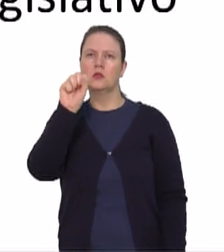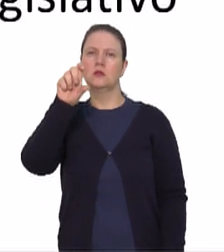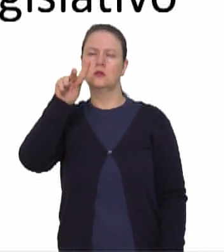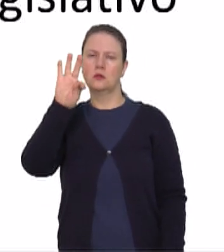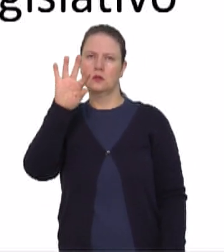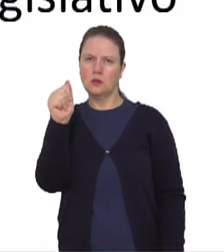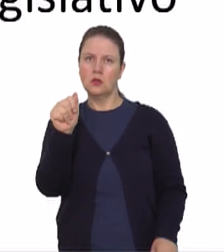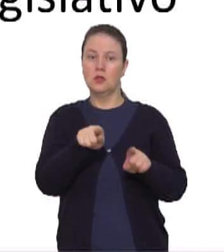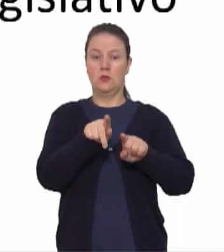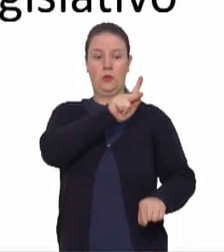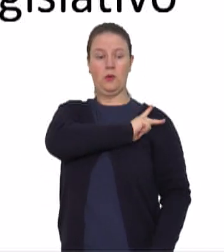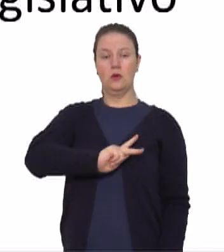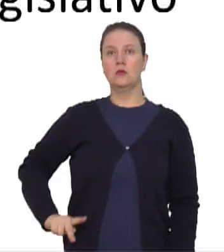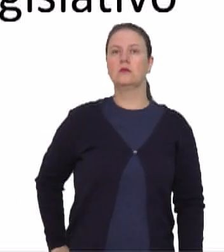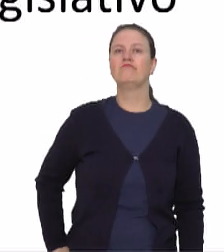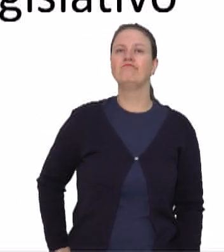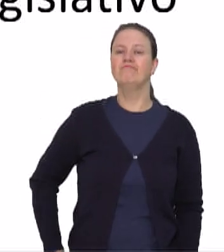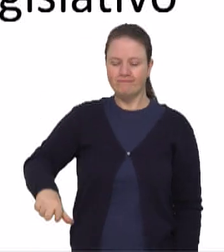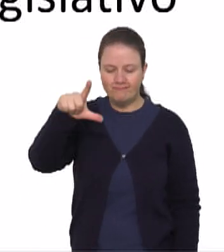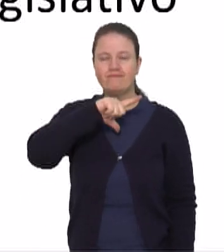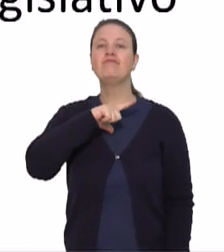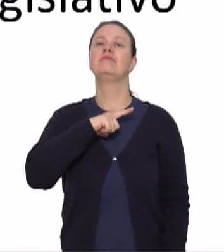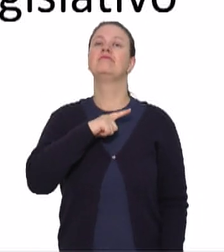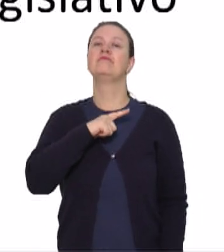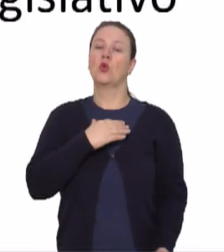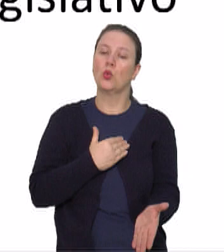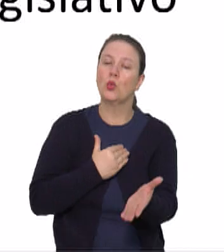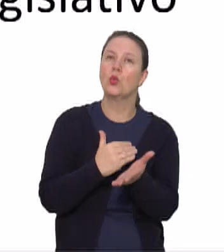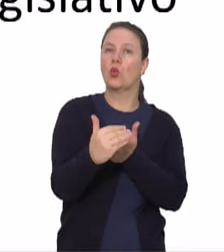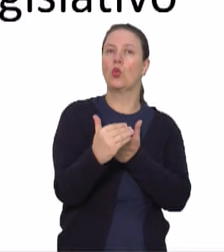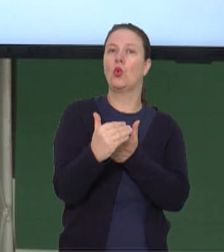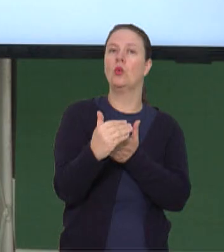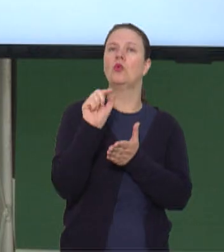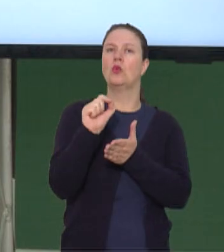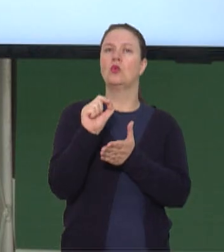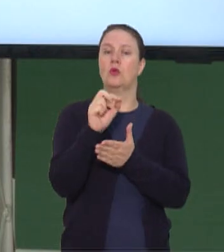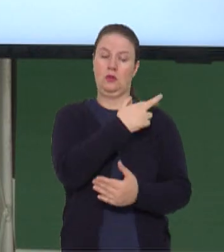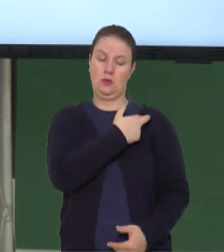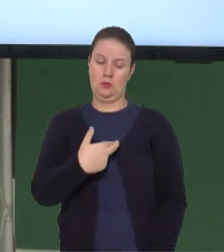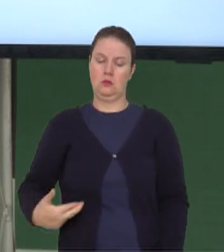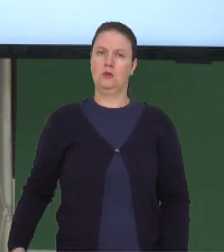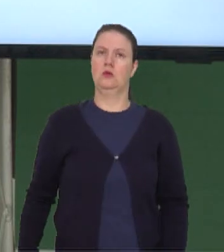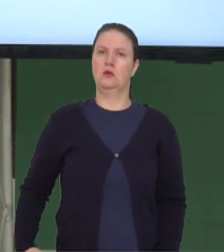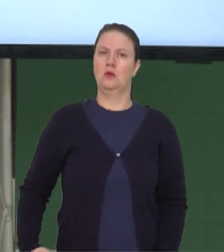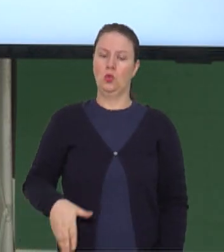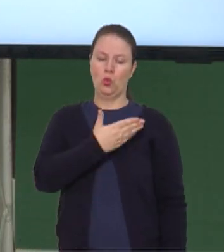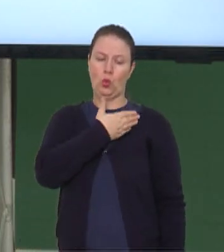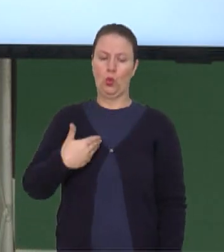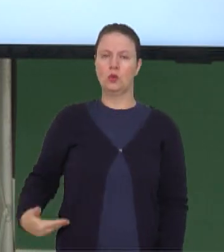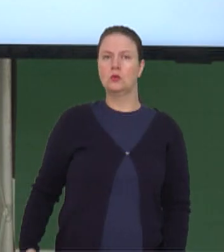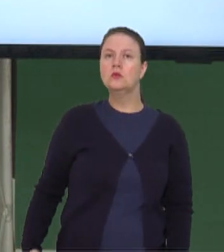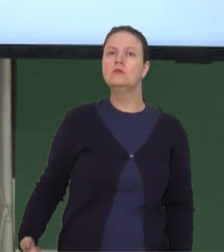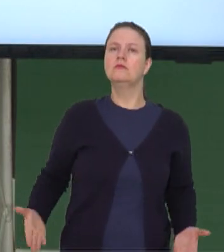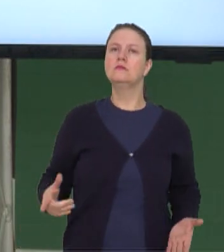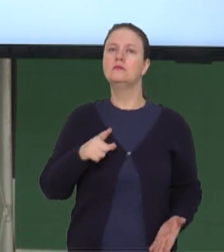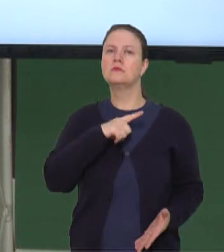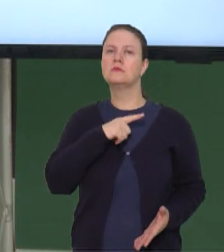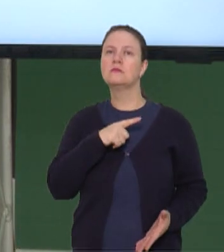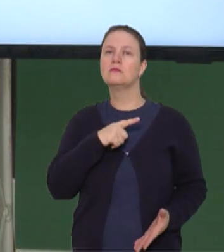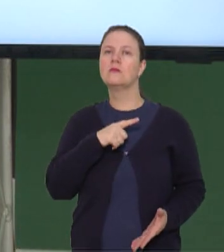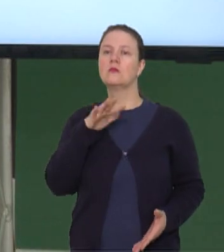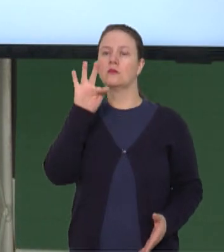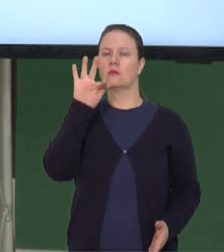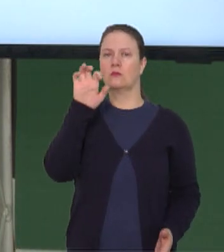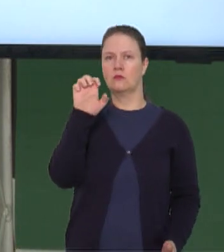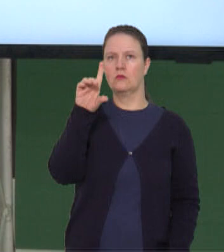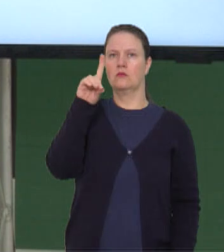presidencialista. Então, a gente vai ter um sistema republicano de governo, né, a Reichspública lá, né,